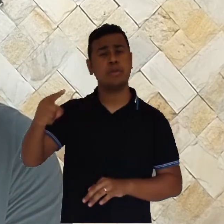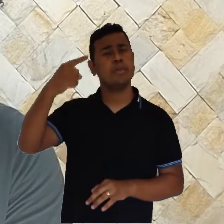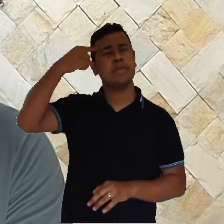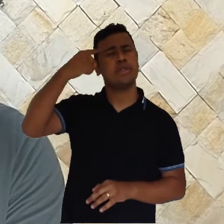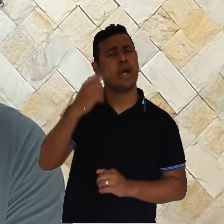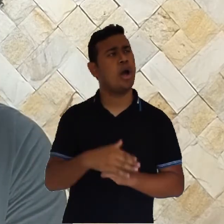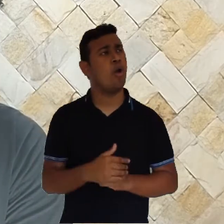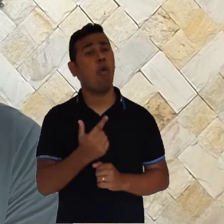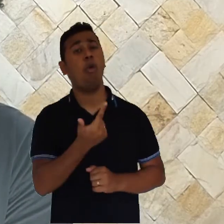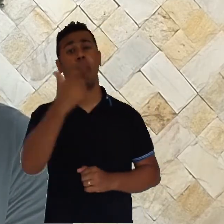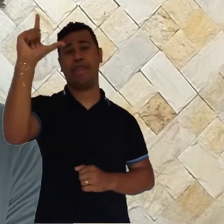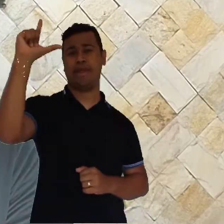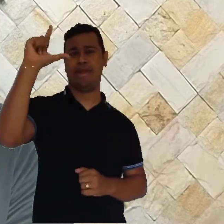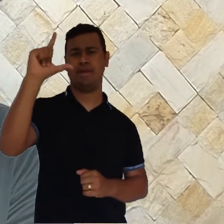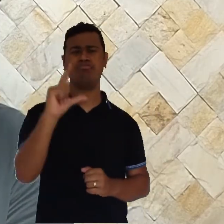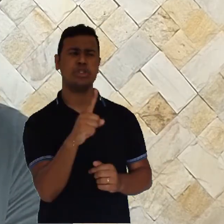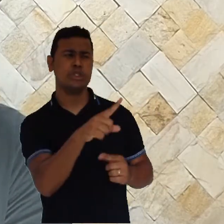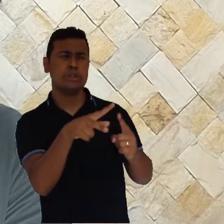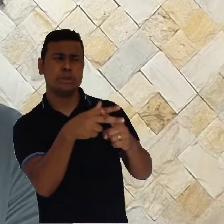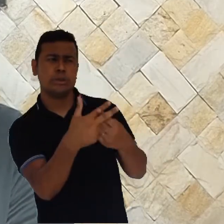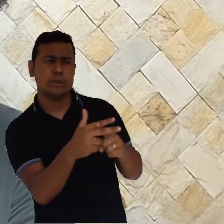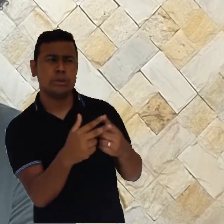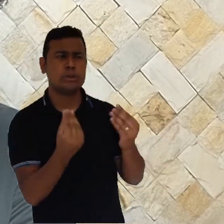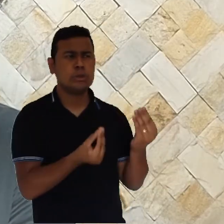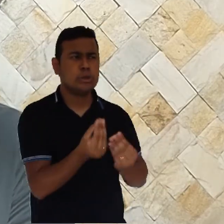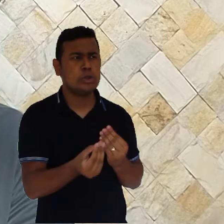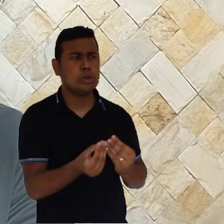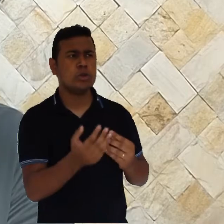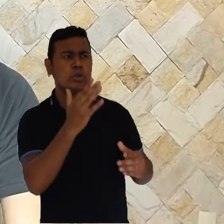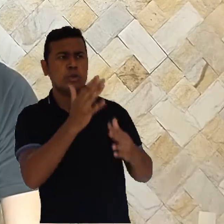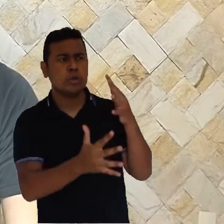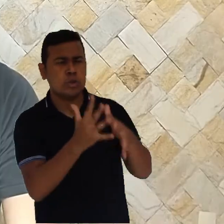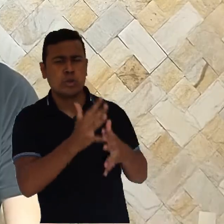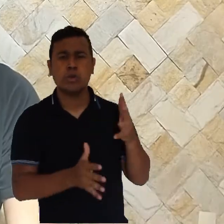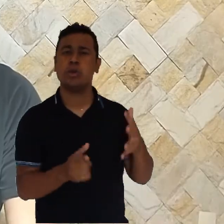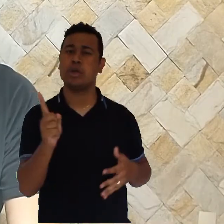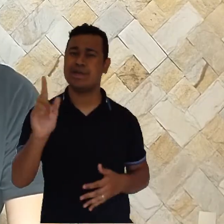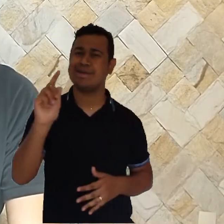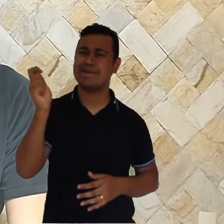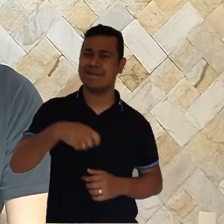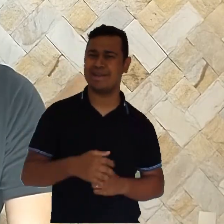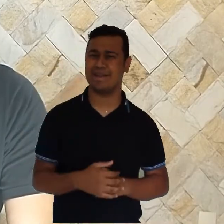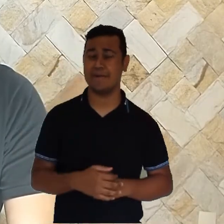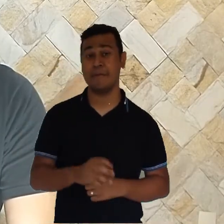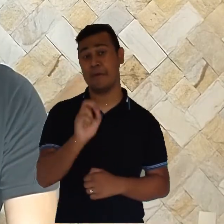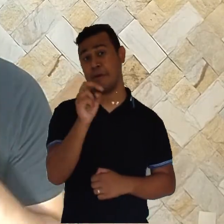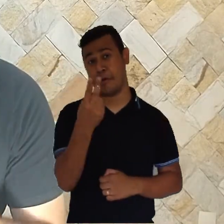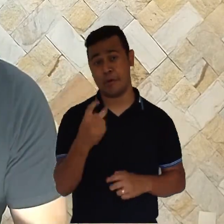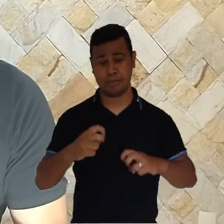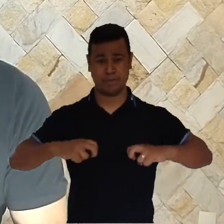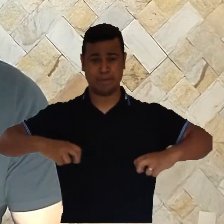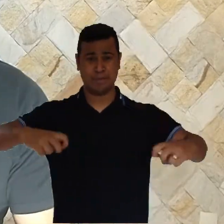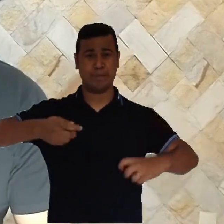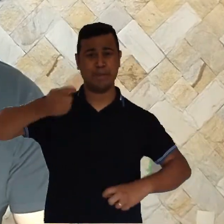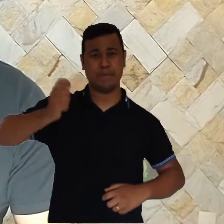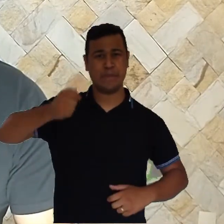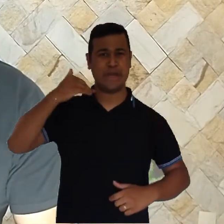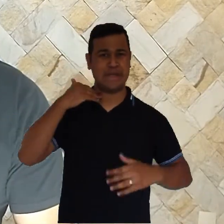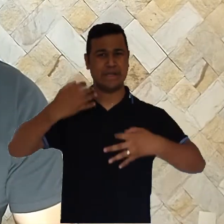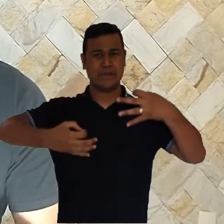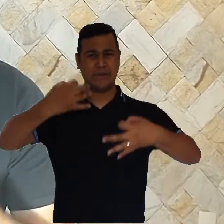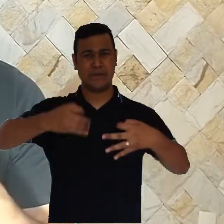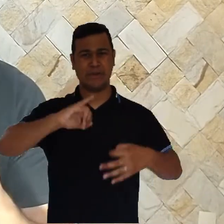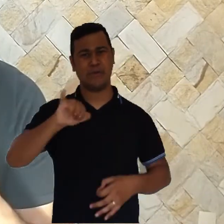mais intuitiva ou baseada na tentativa e erro, participar de um júri simulado para discutir